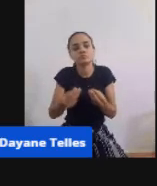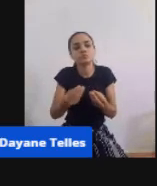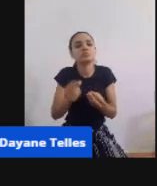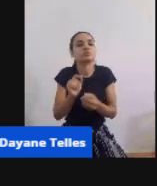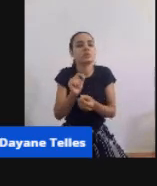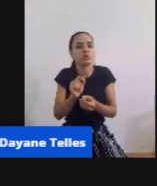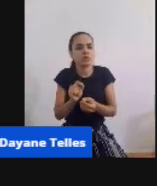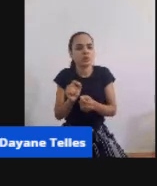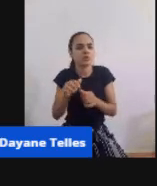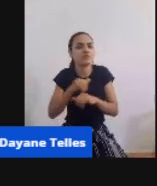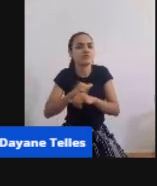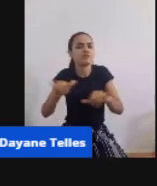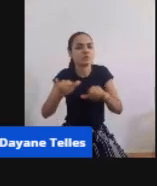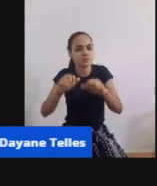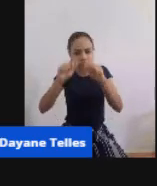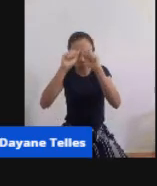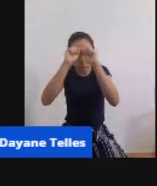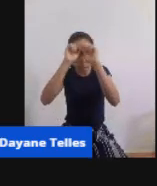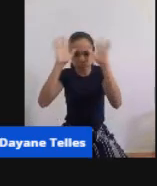slide, por favor.